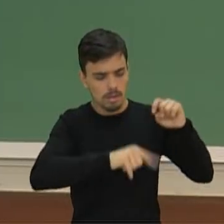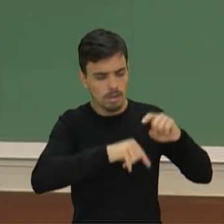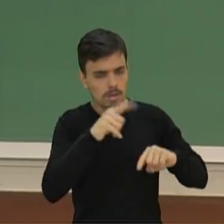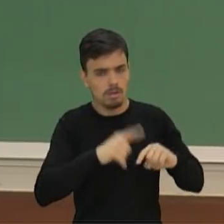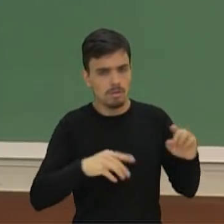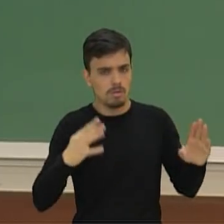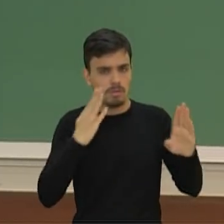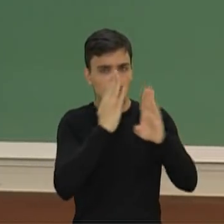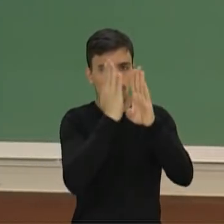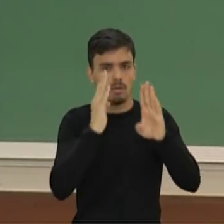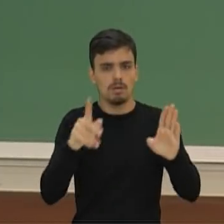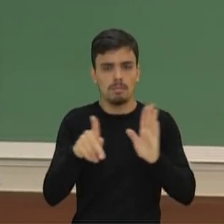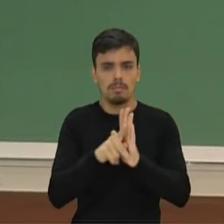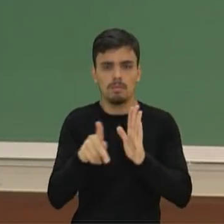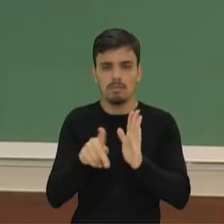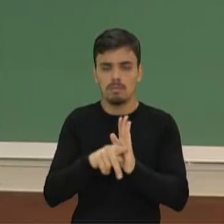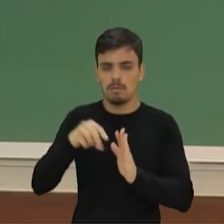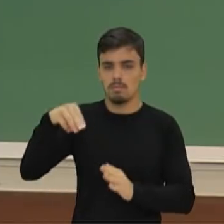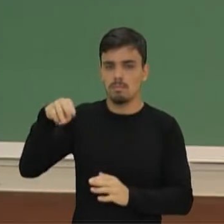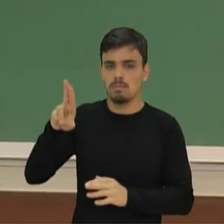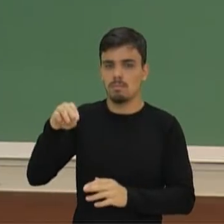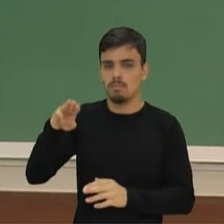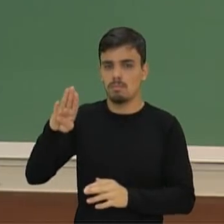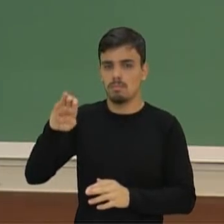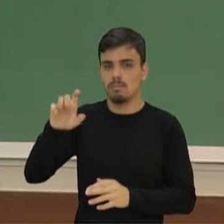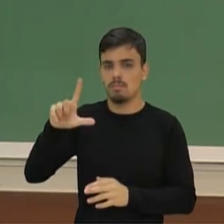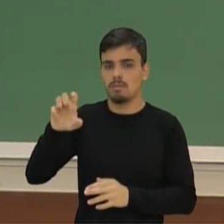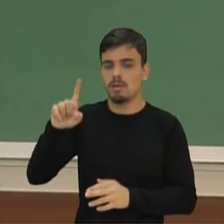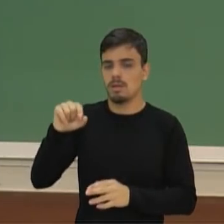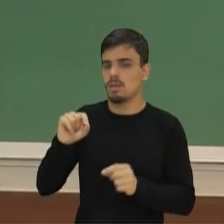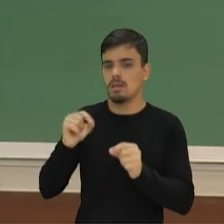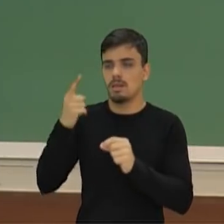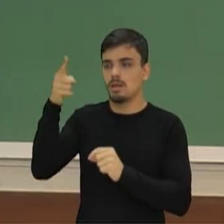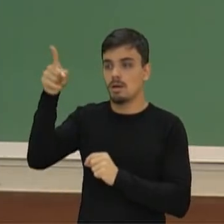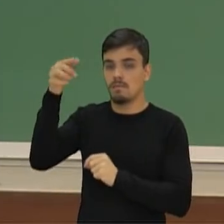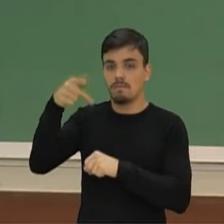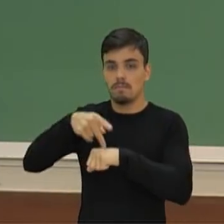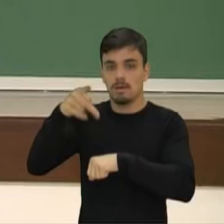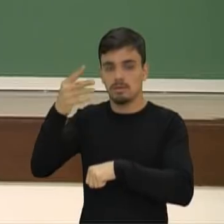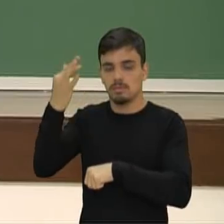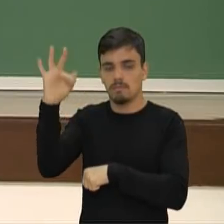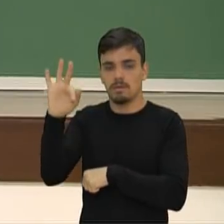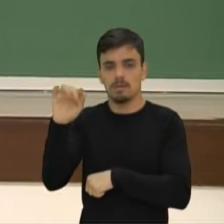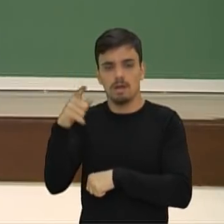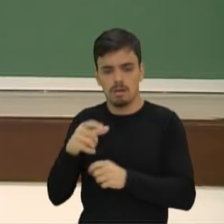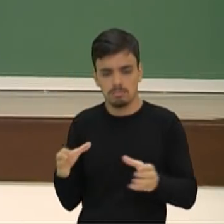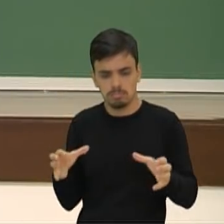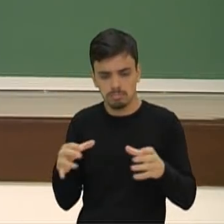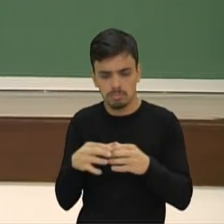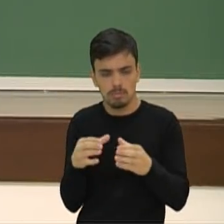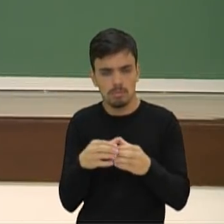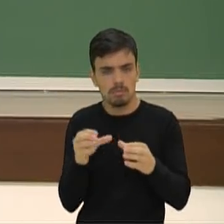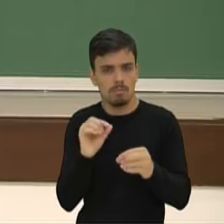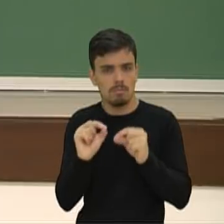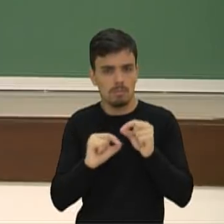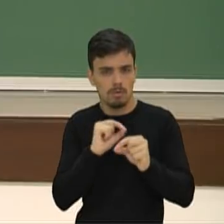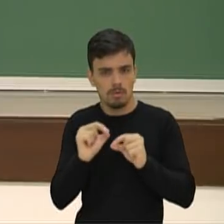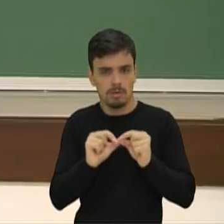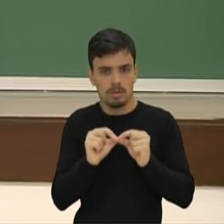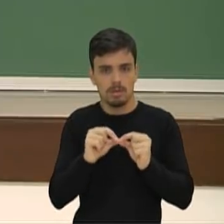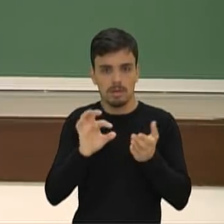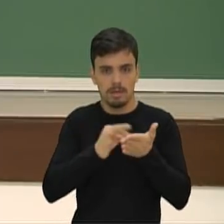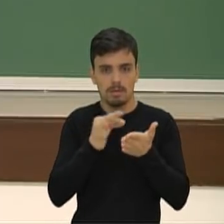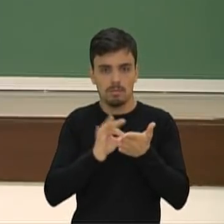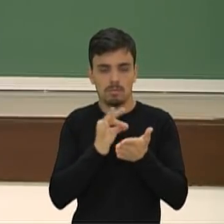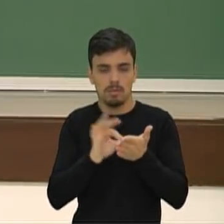foram encontrados no litoral de Montbéliard, na França. Era um kit de agulhas que, se você for analisar, ela está pelo menos 2000 anos à